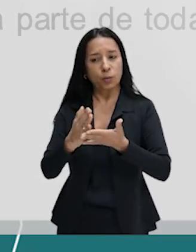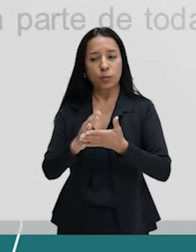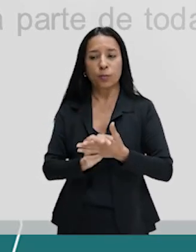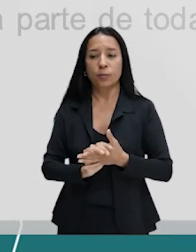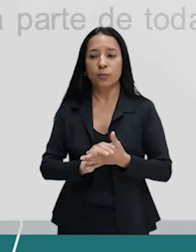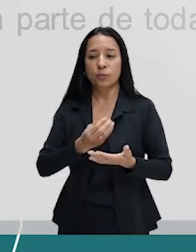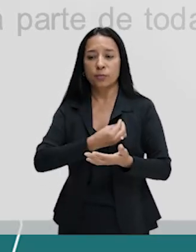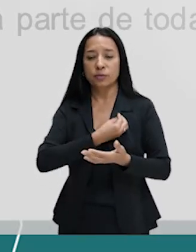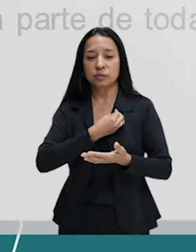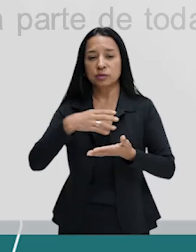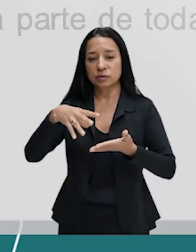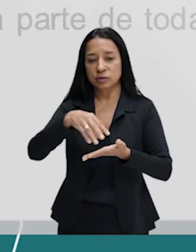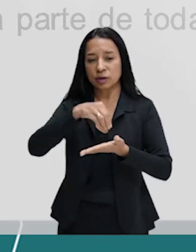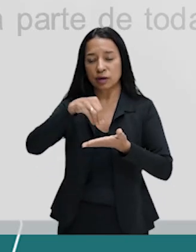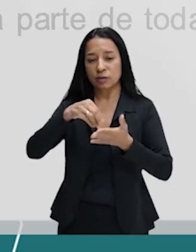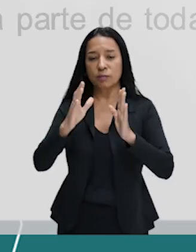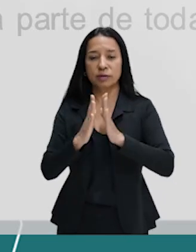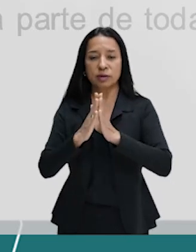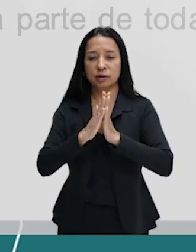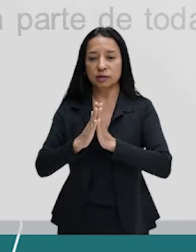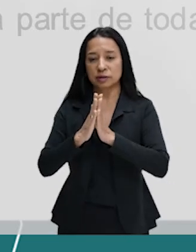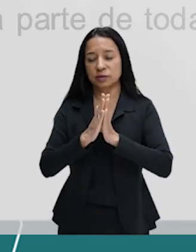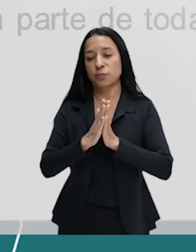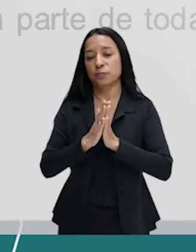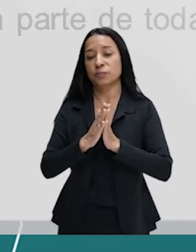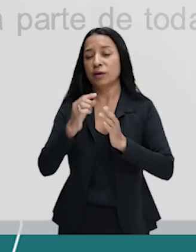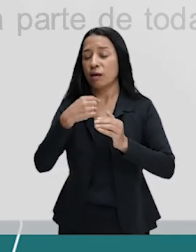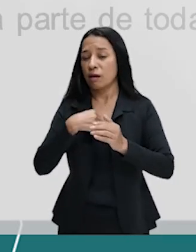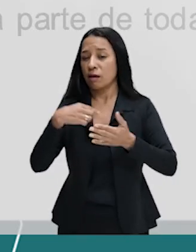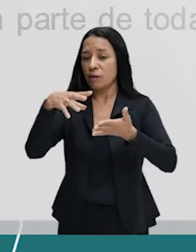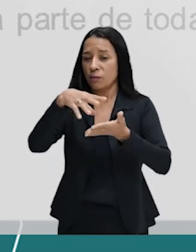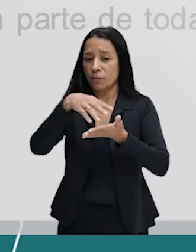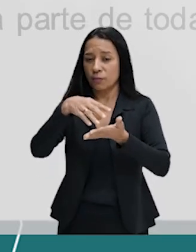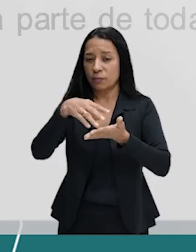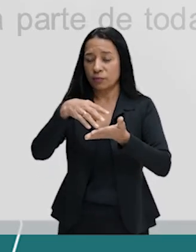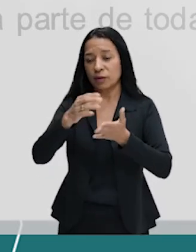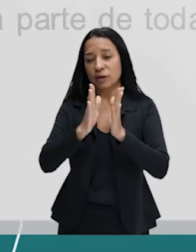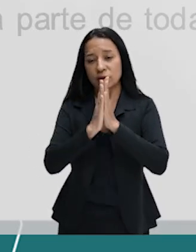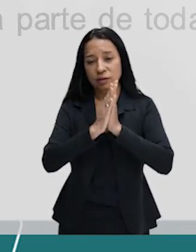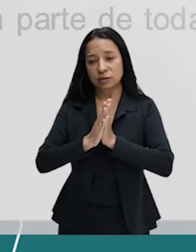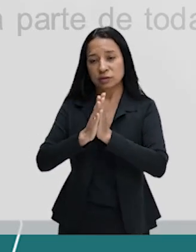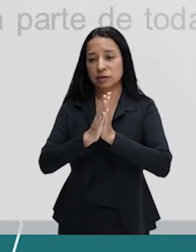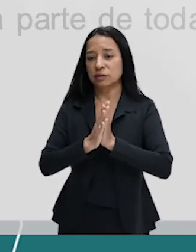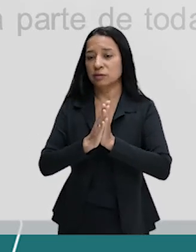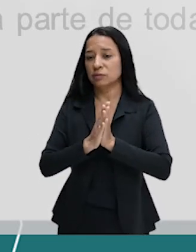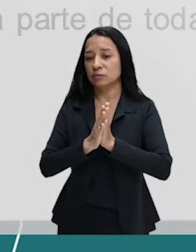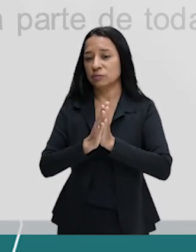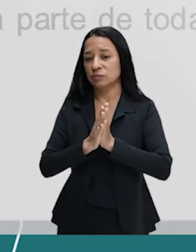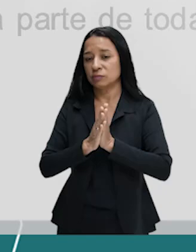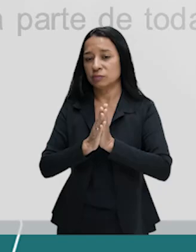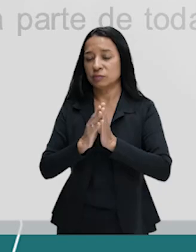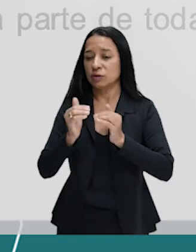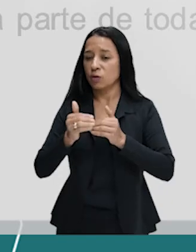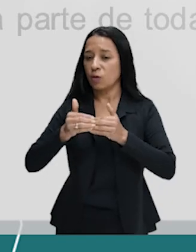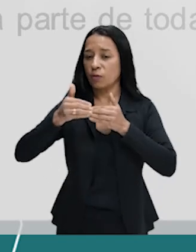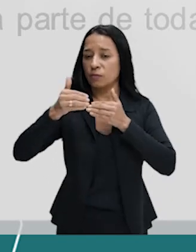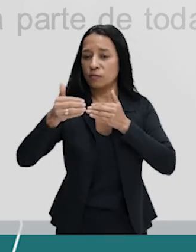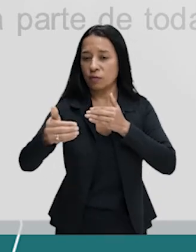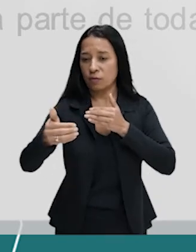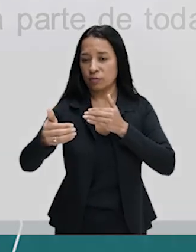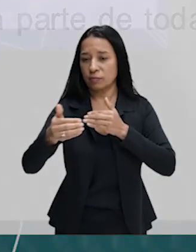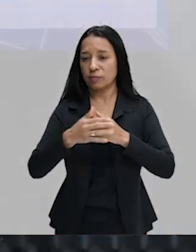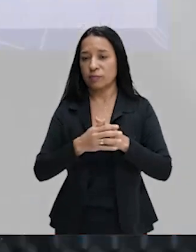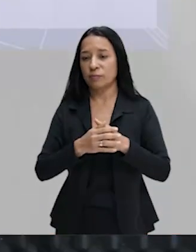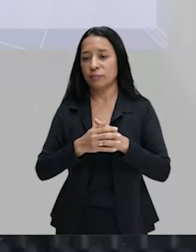parte de toda loucura. Ou o acordar da alma é que é. Aqui eu tenho um